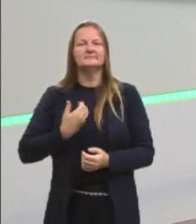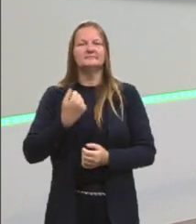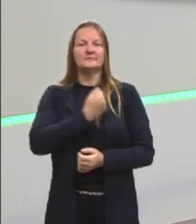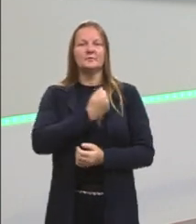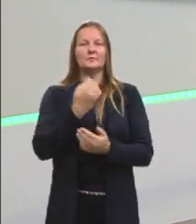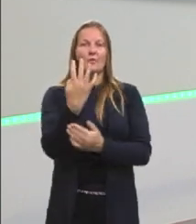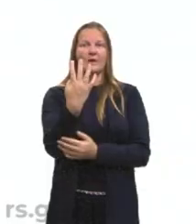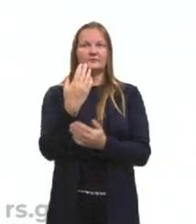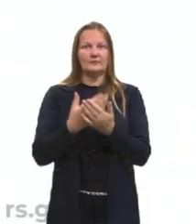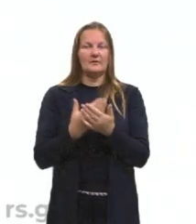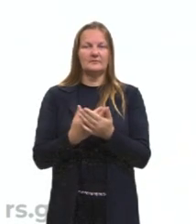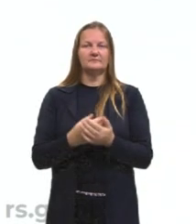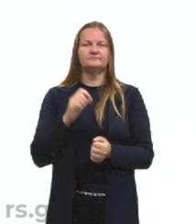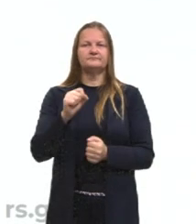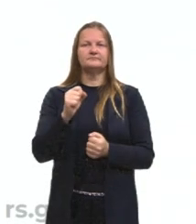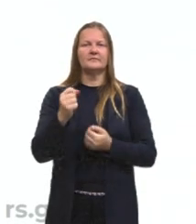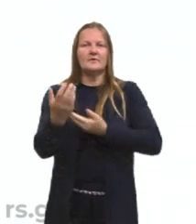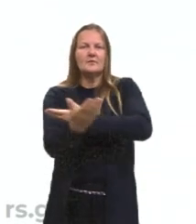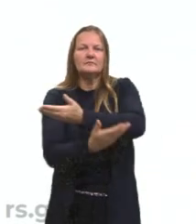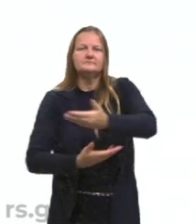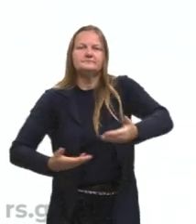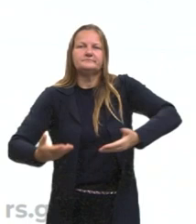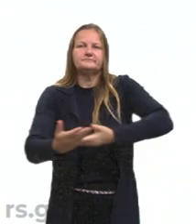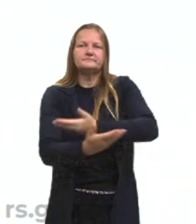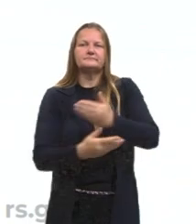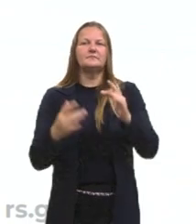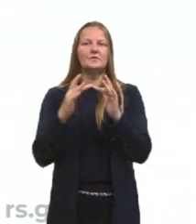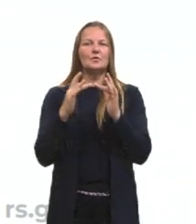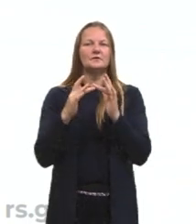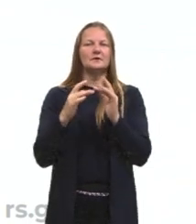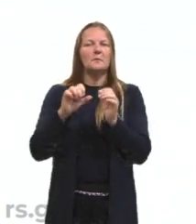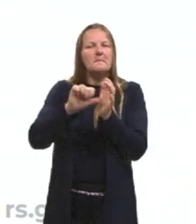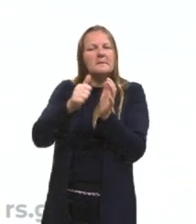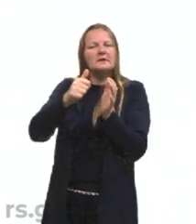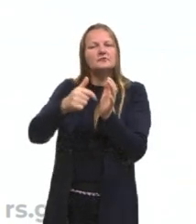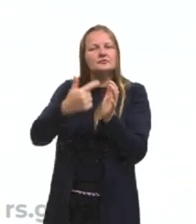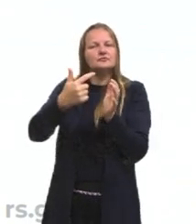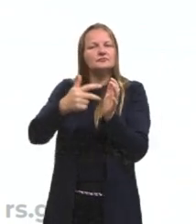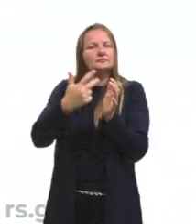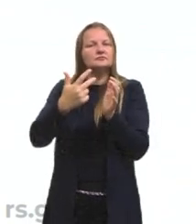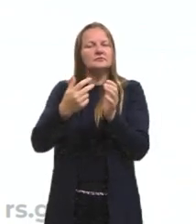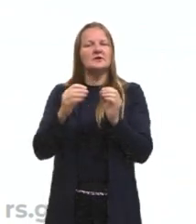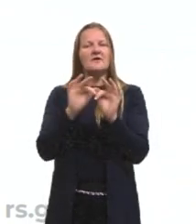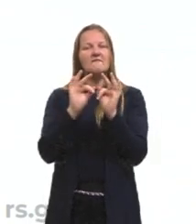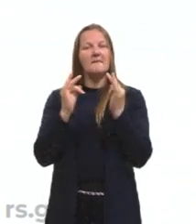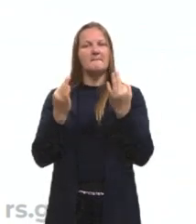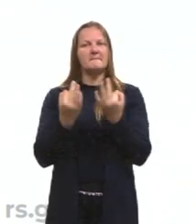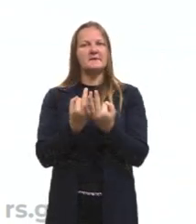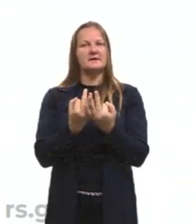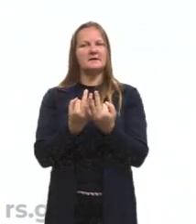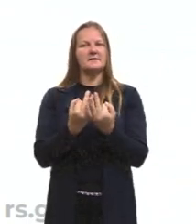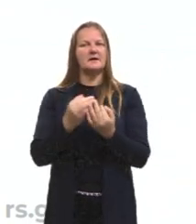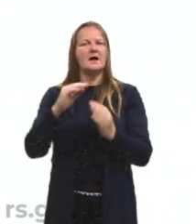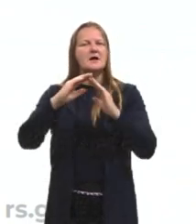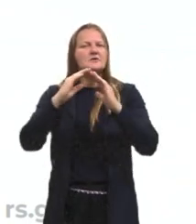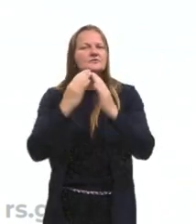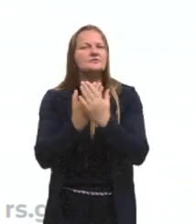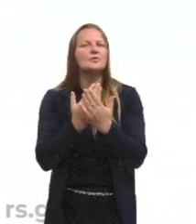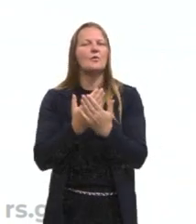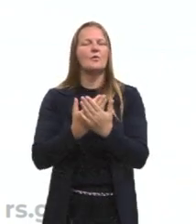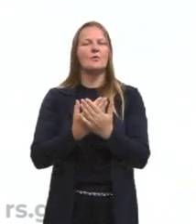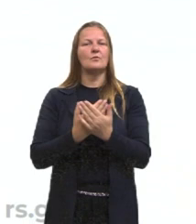da socialização né os nossos contatos primários secundários a família a escola